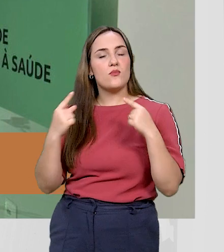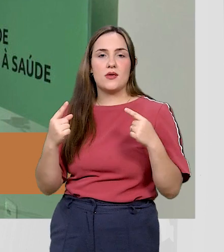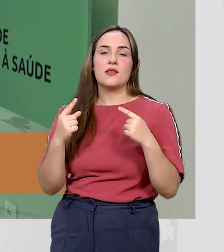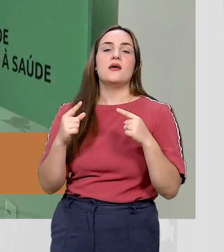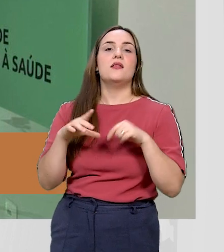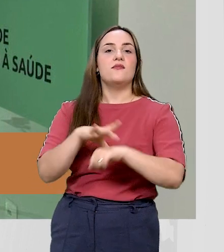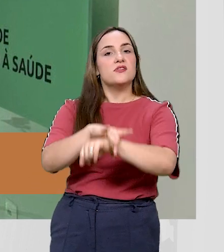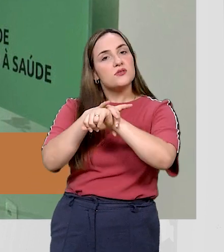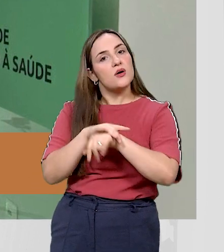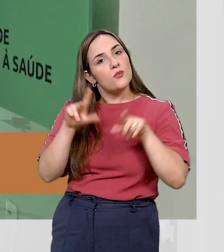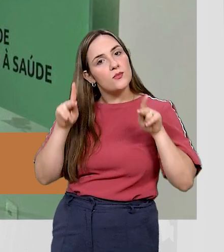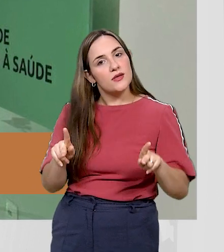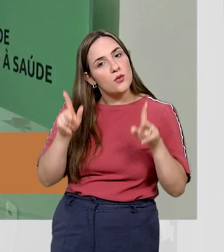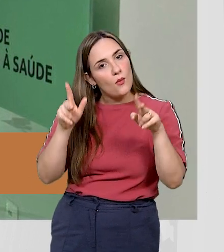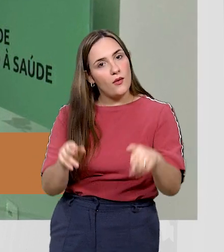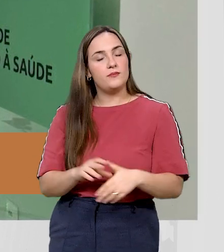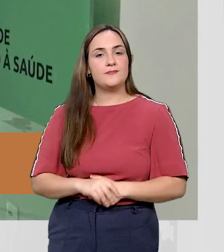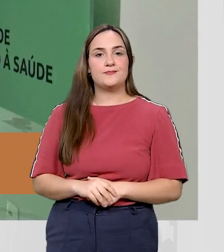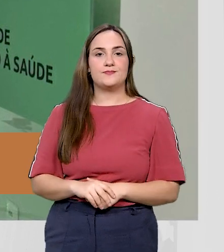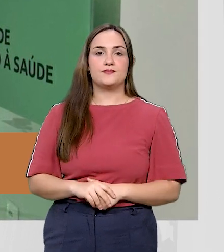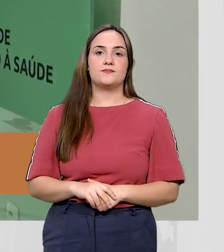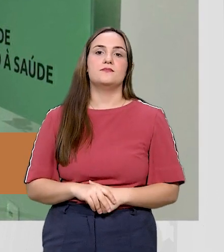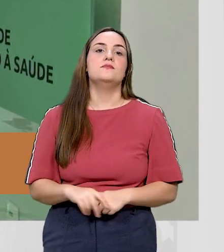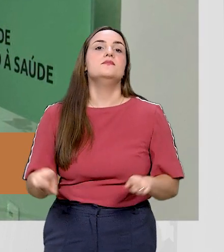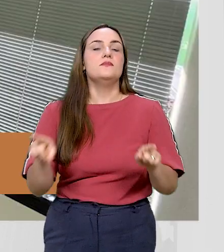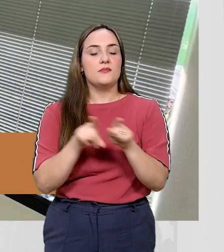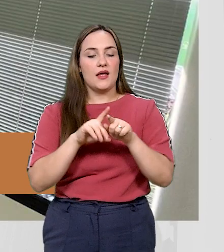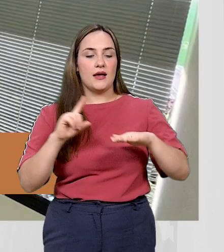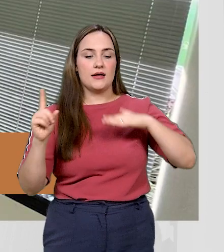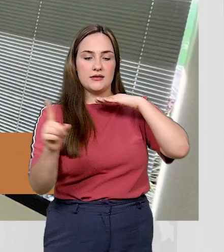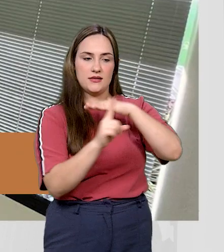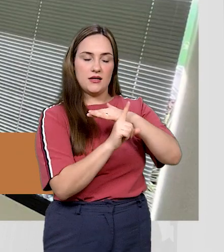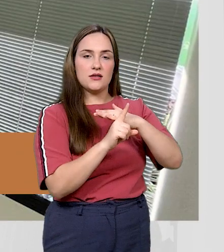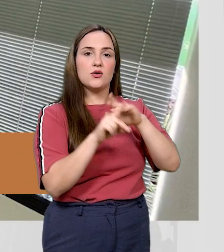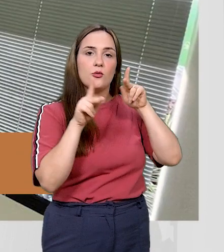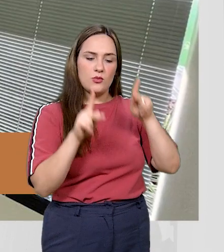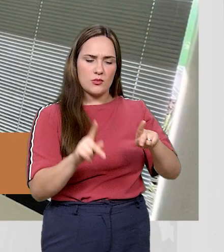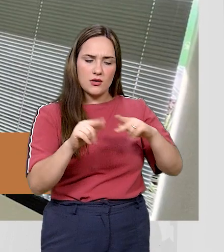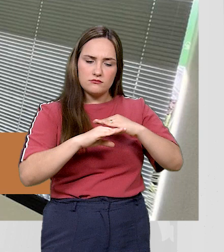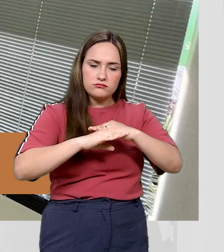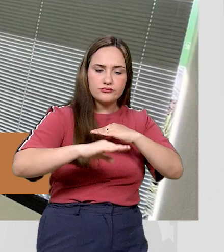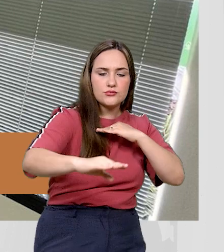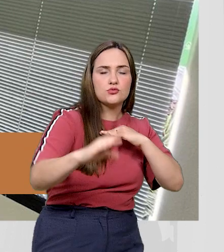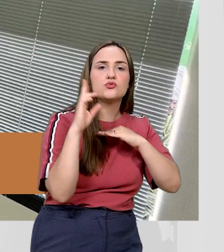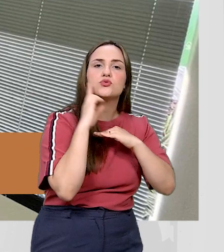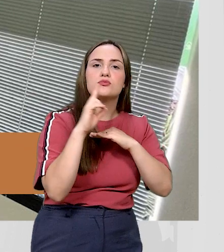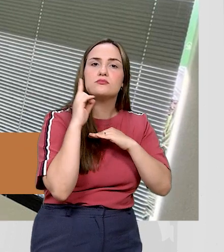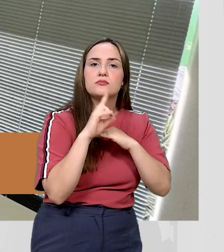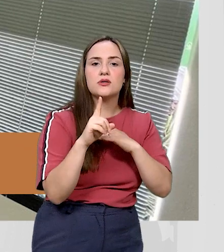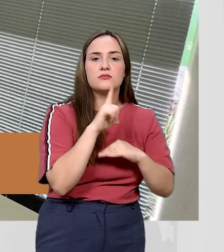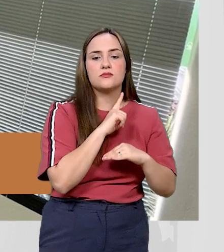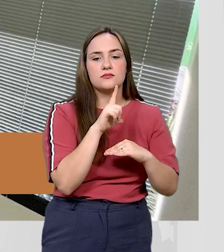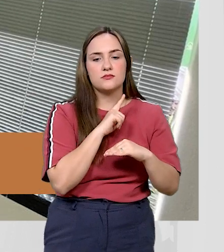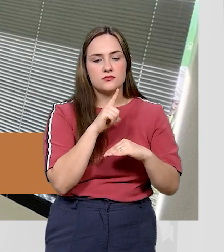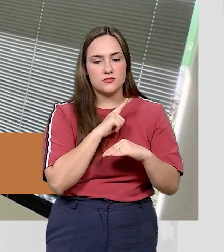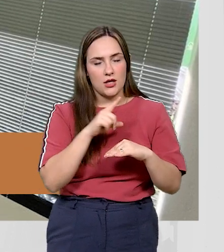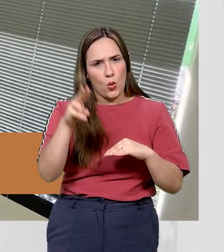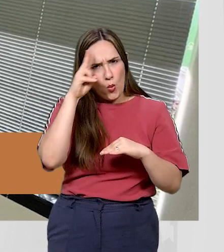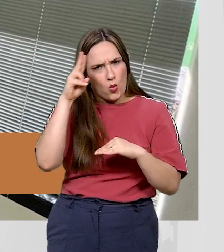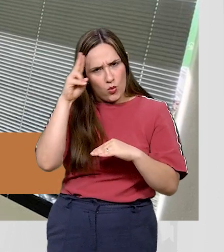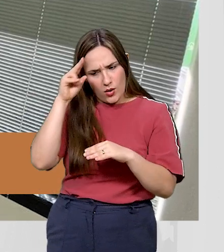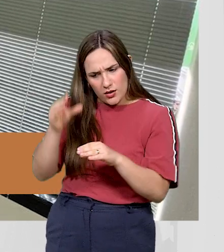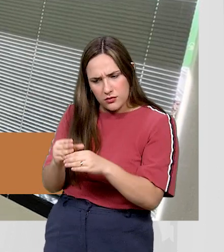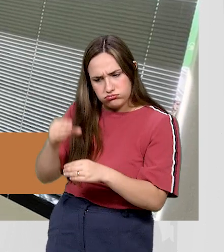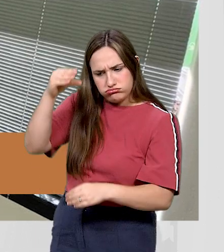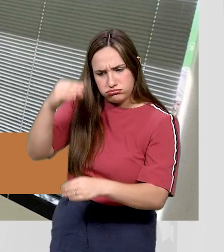identidade visual da Defensoria Pública. A edificação da parte de atendimento ao público é térrea e estruturada em concreto armado